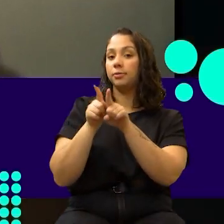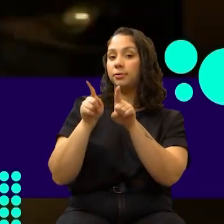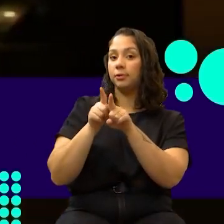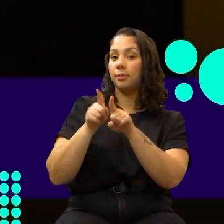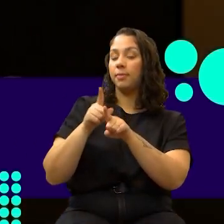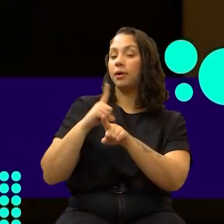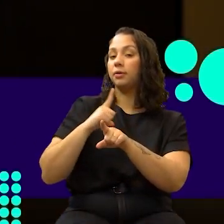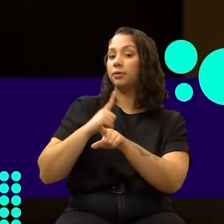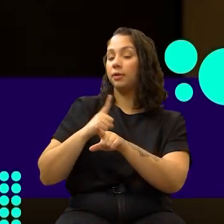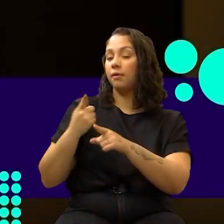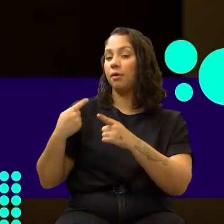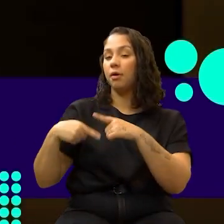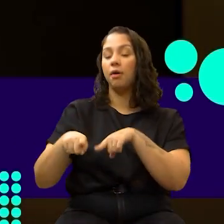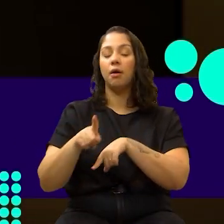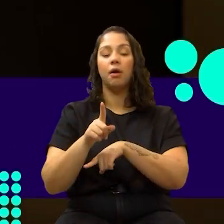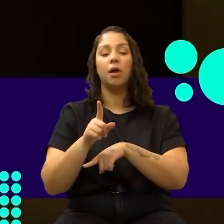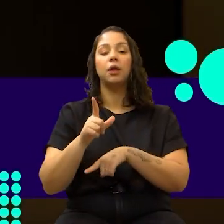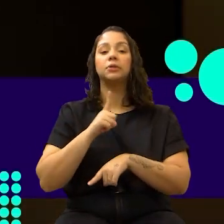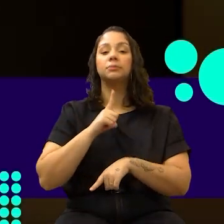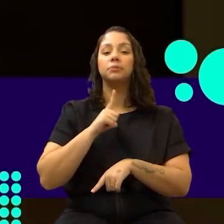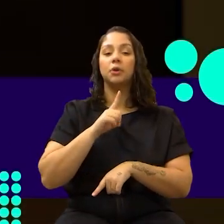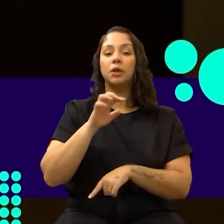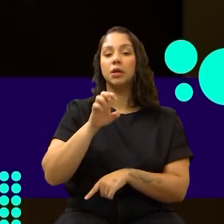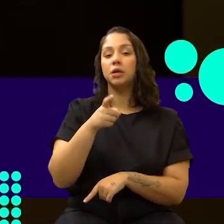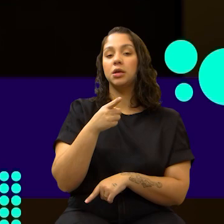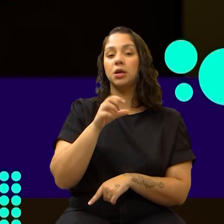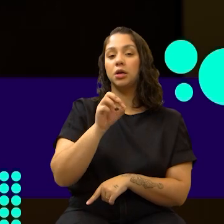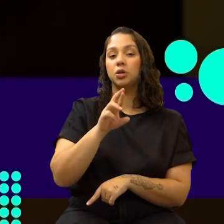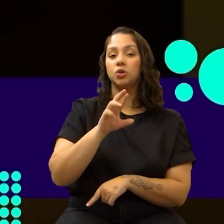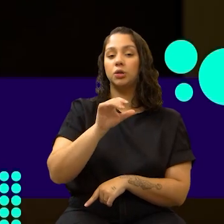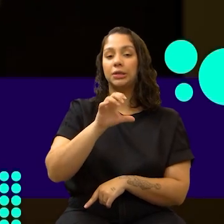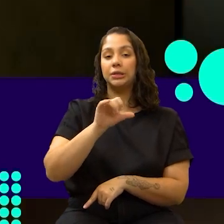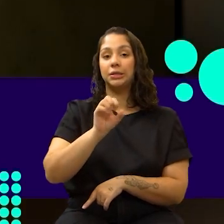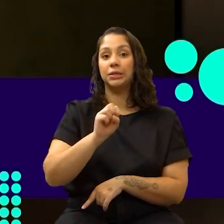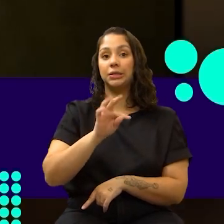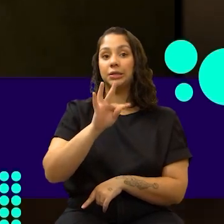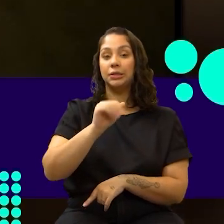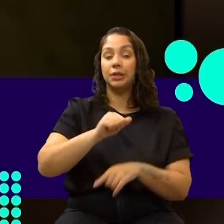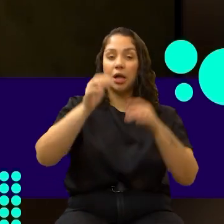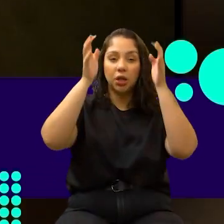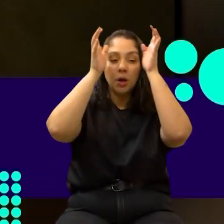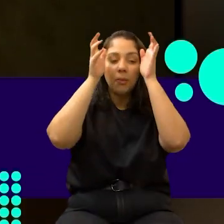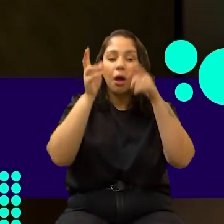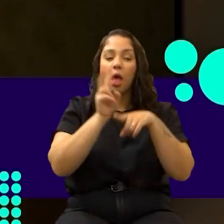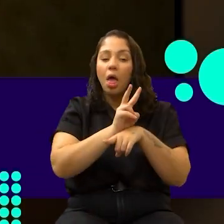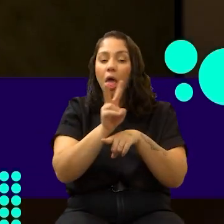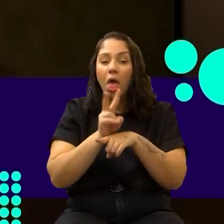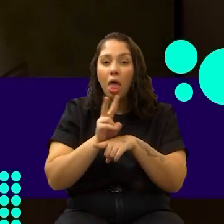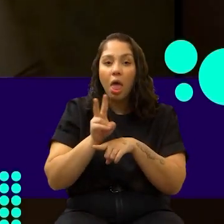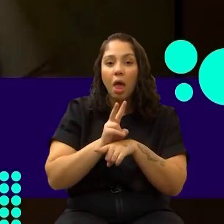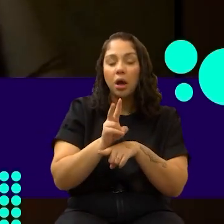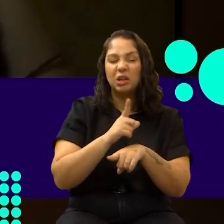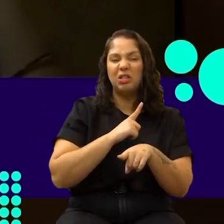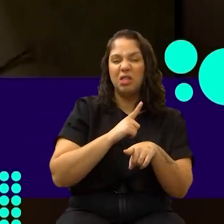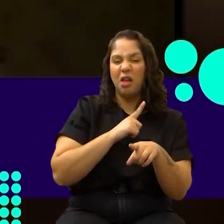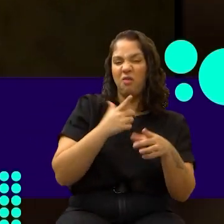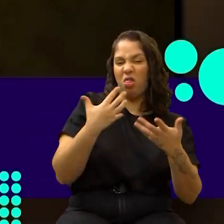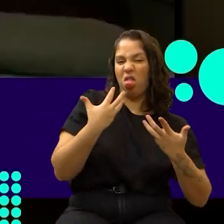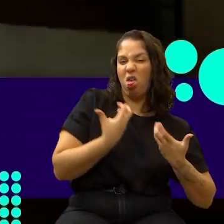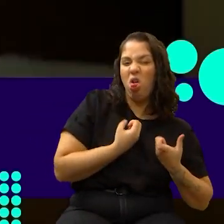com o vencedor do Oscar, Russell Crowe, o Exorcista do Papa conta a história de Amorf, enquanto investiga